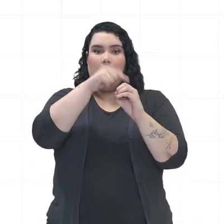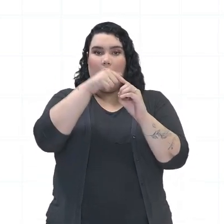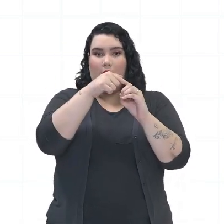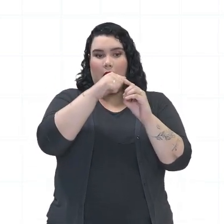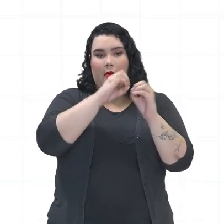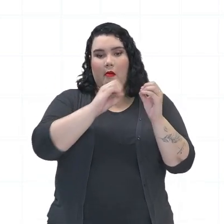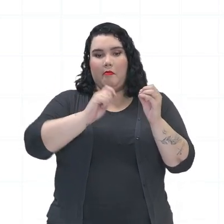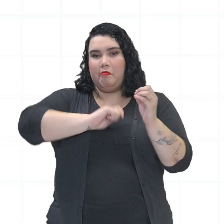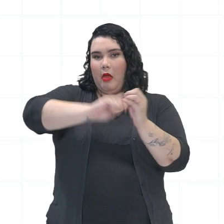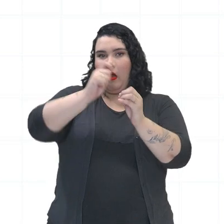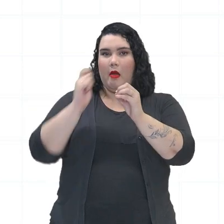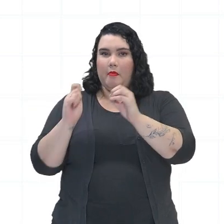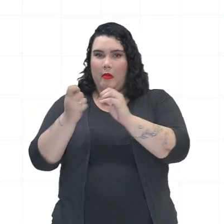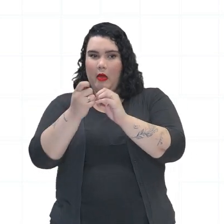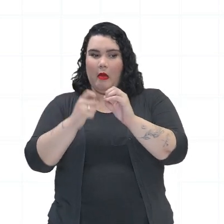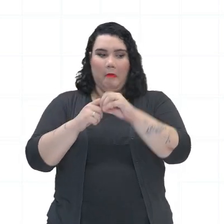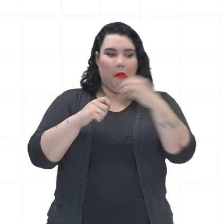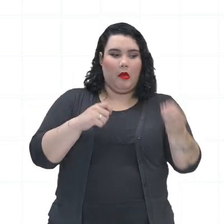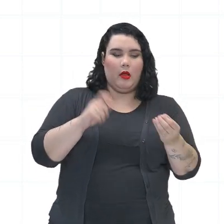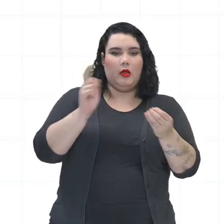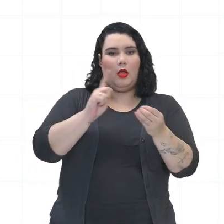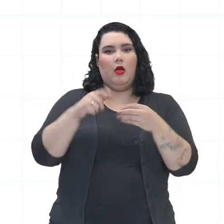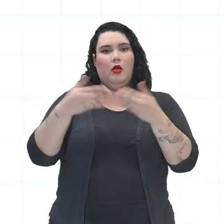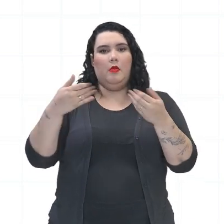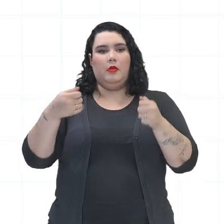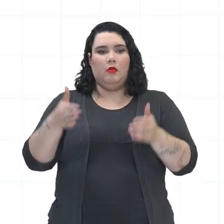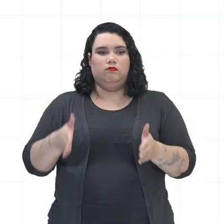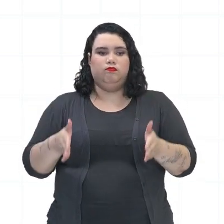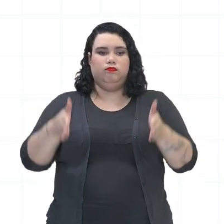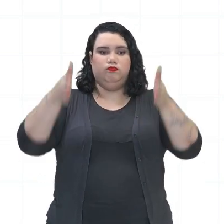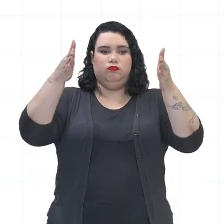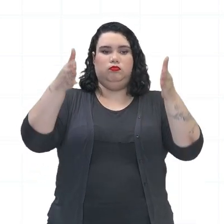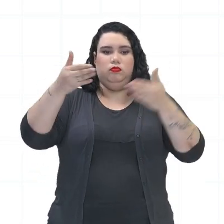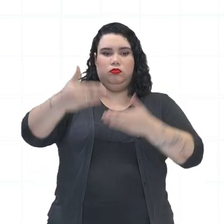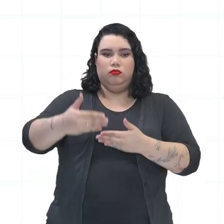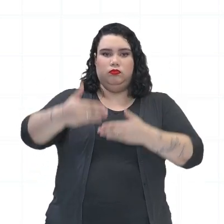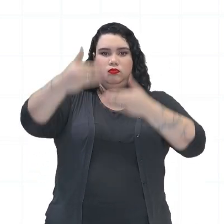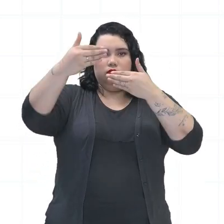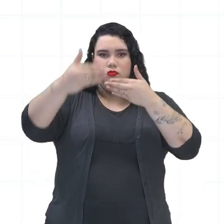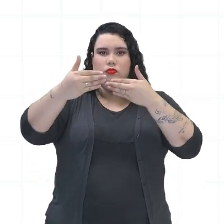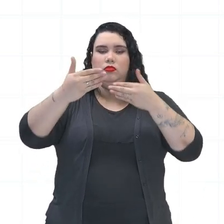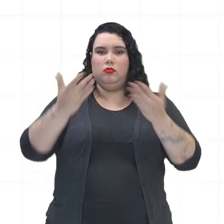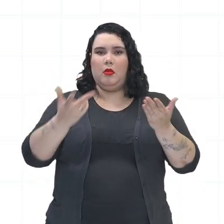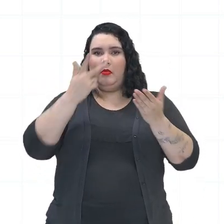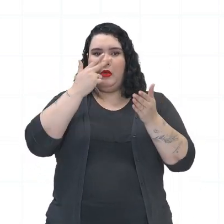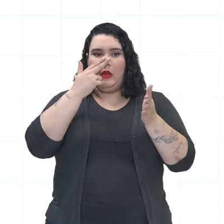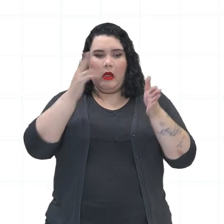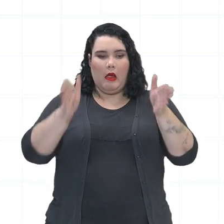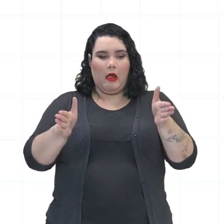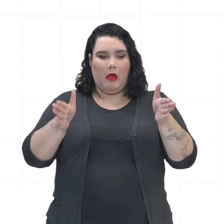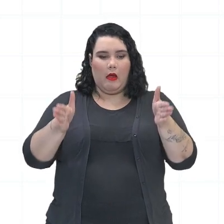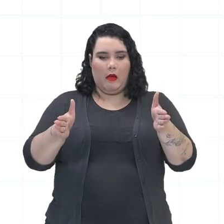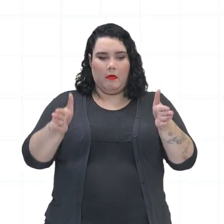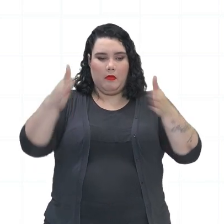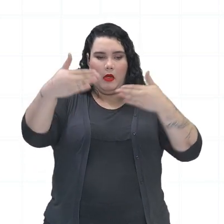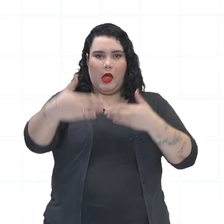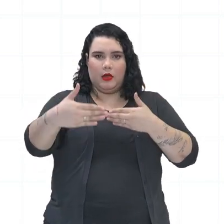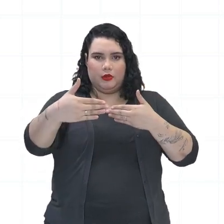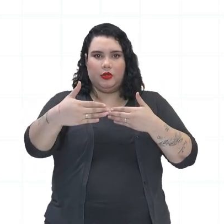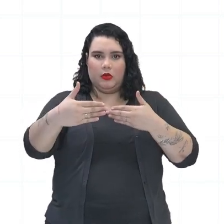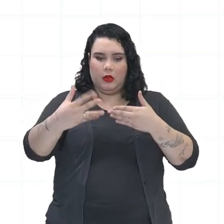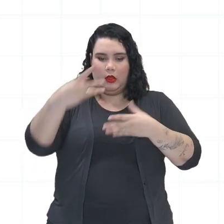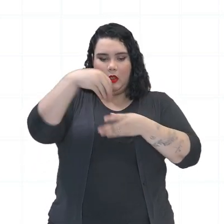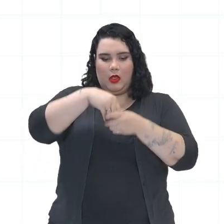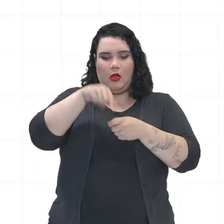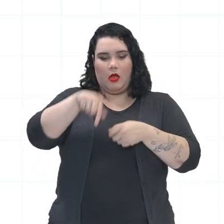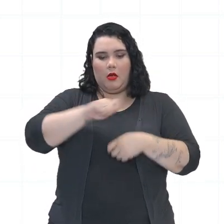área do paddle com essas cercas, né? Essas paredes aí, que poderia